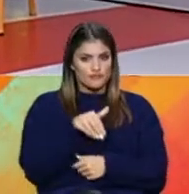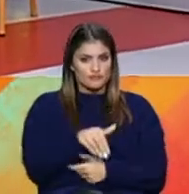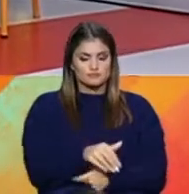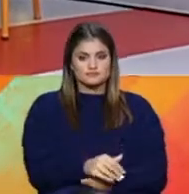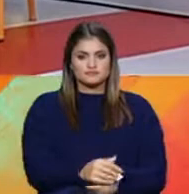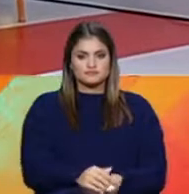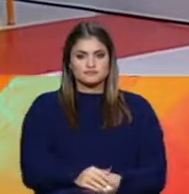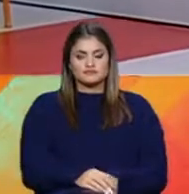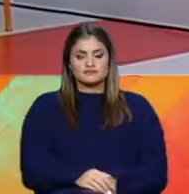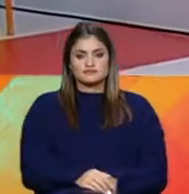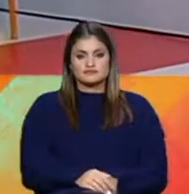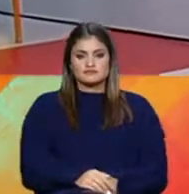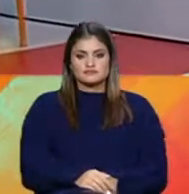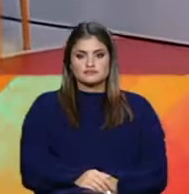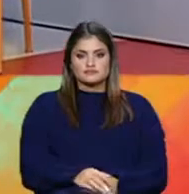ficaram na coleção...